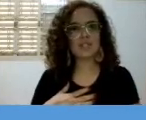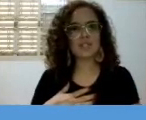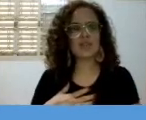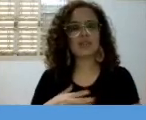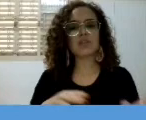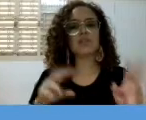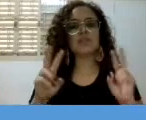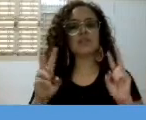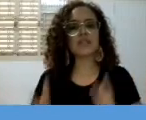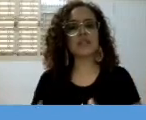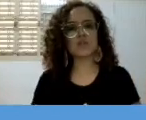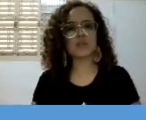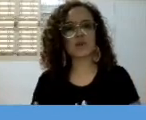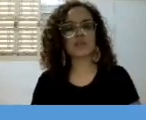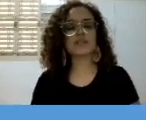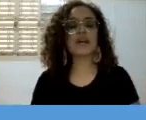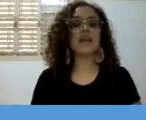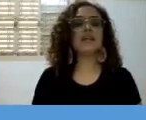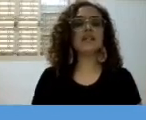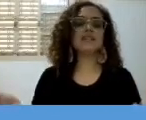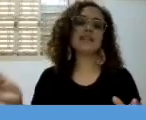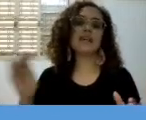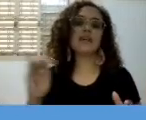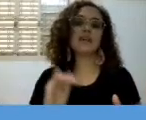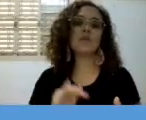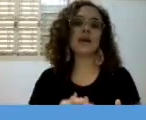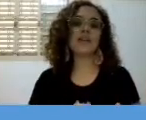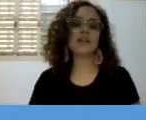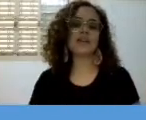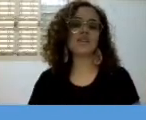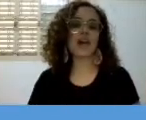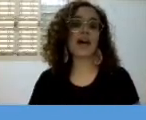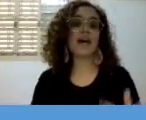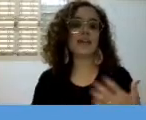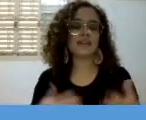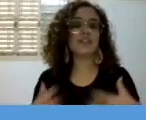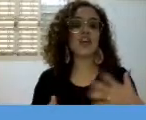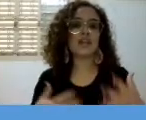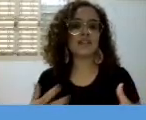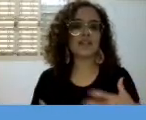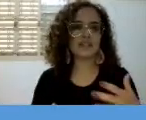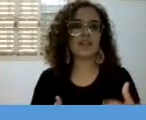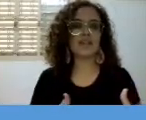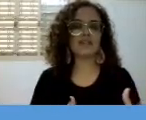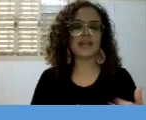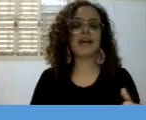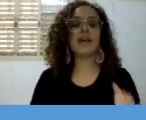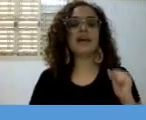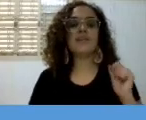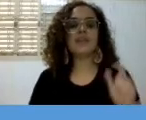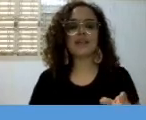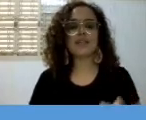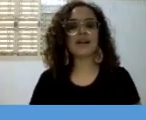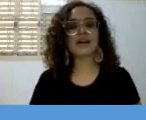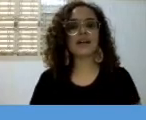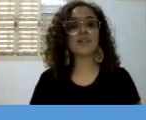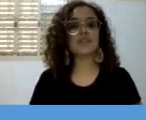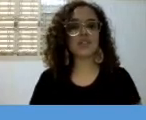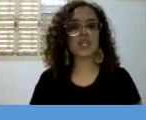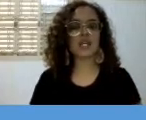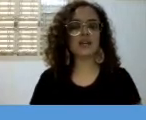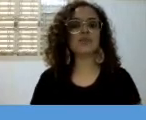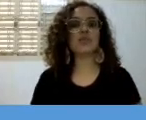nessa cantiga. Então, nós vamos fazer as duas coisas: inserir quadrinhas que já existem, né,